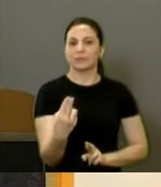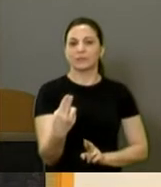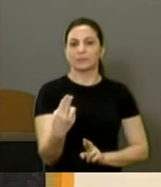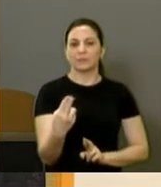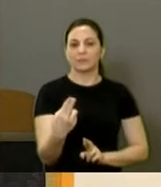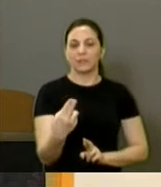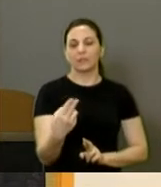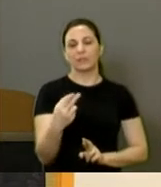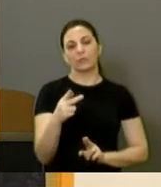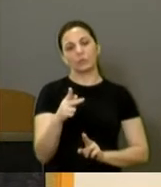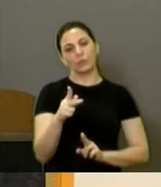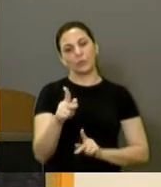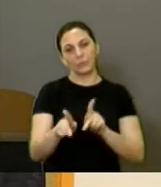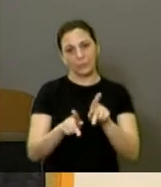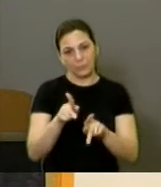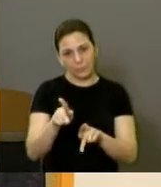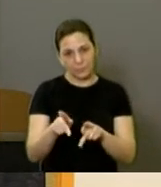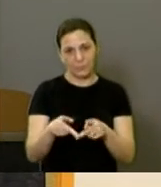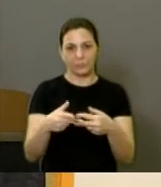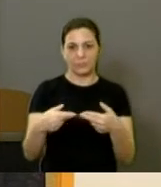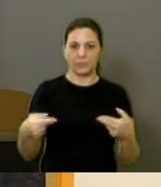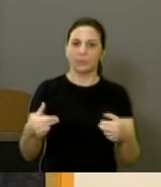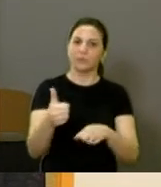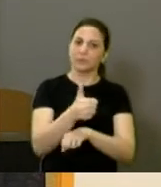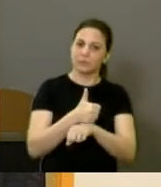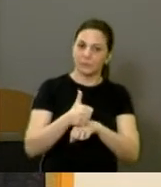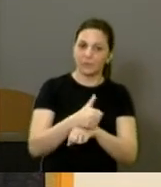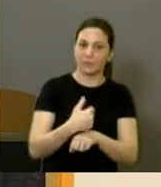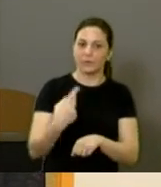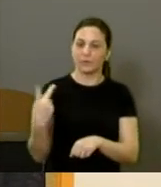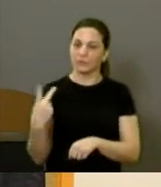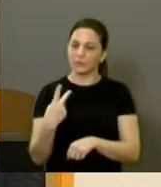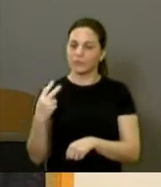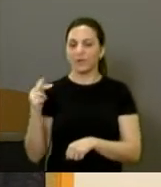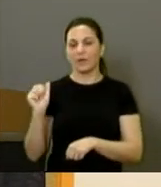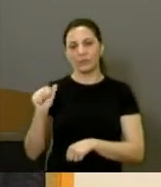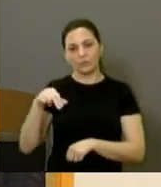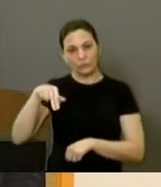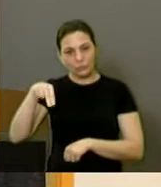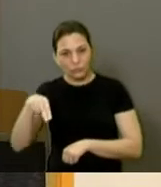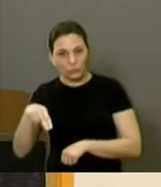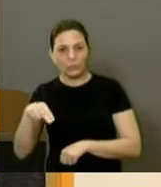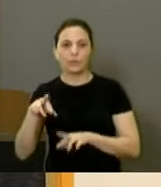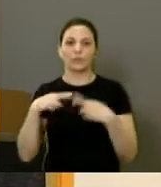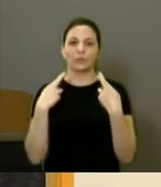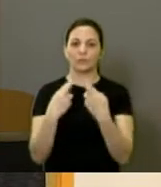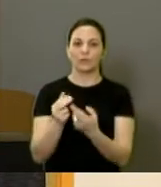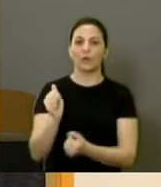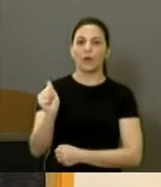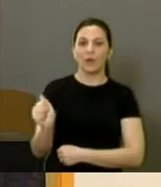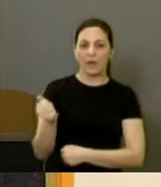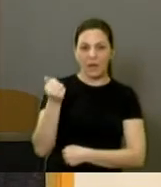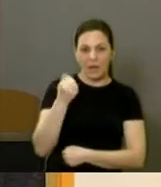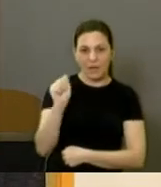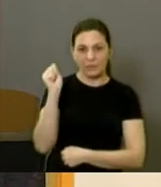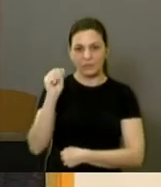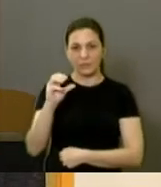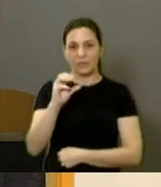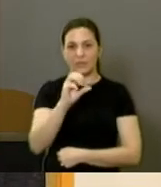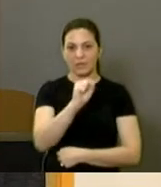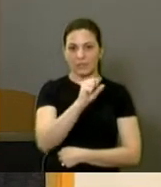importância. Eu quero registrar, eu e o vereador Adilson Vital fizemos uma reunião com a Associação